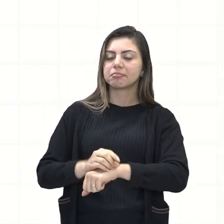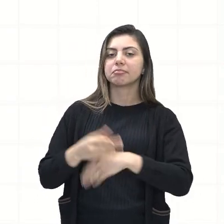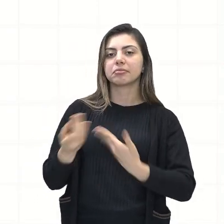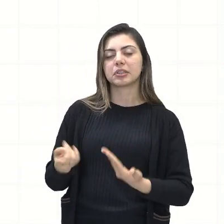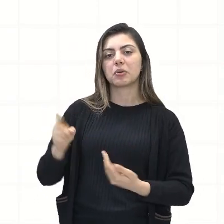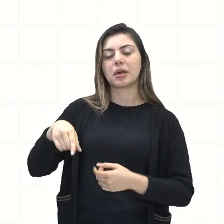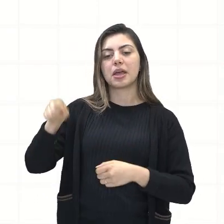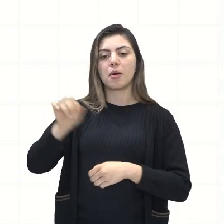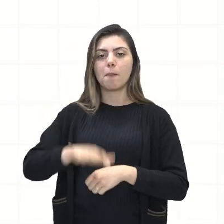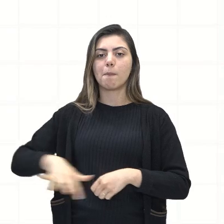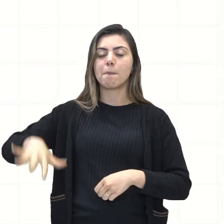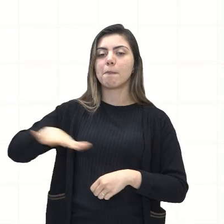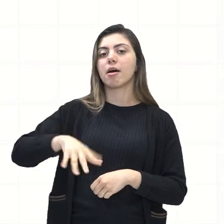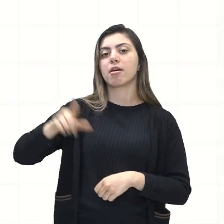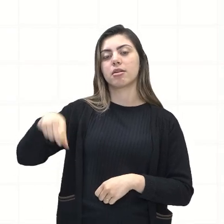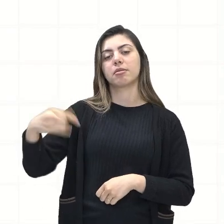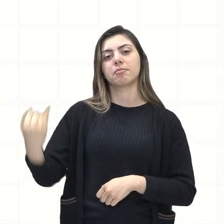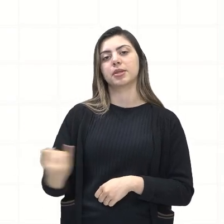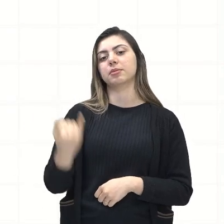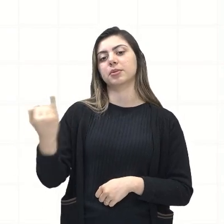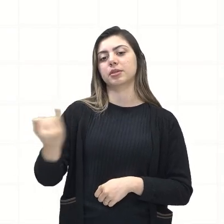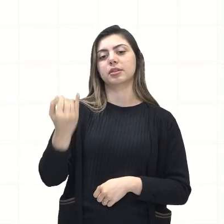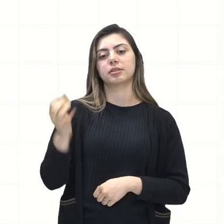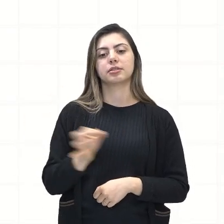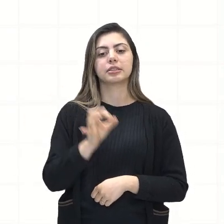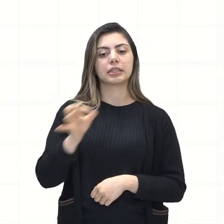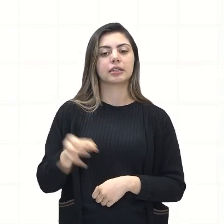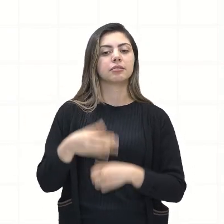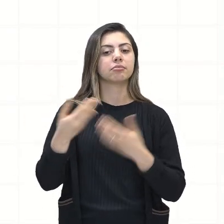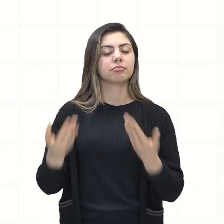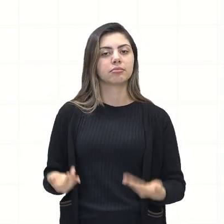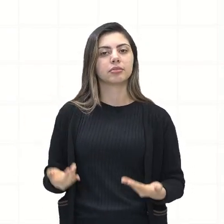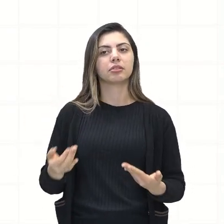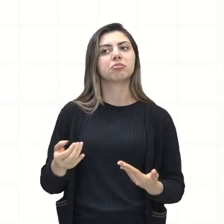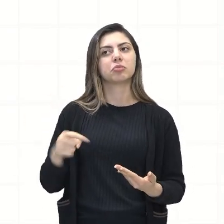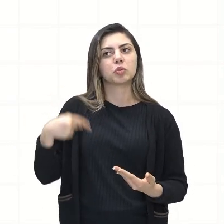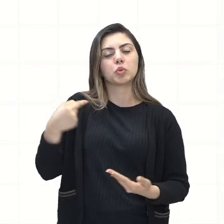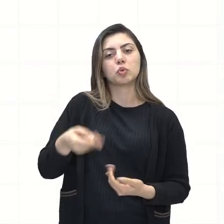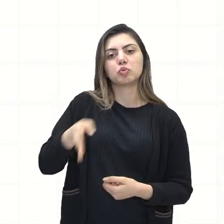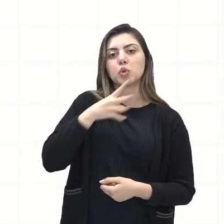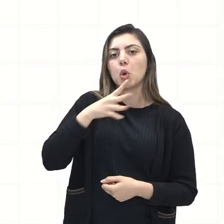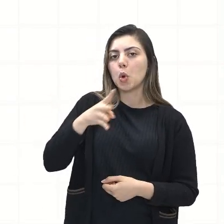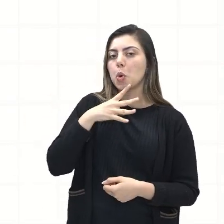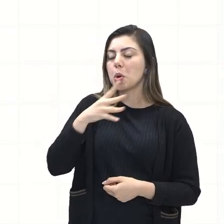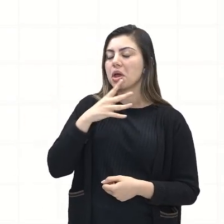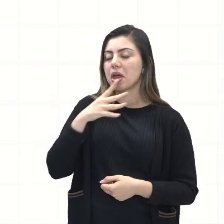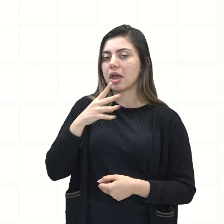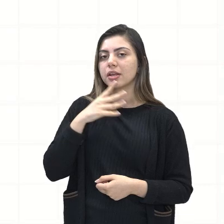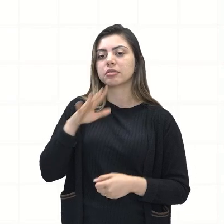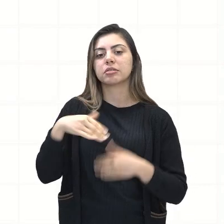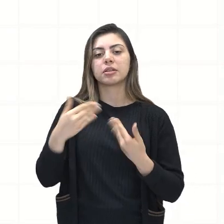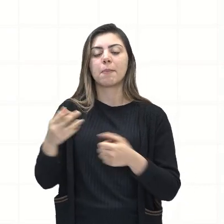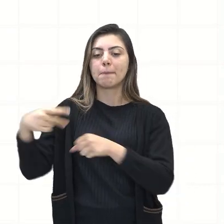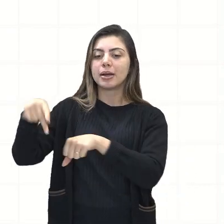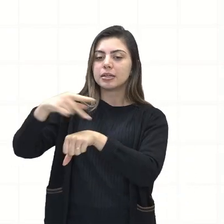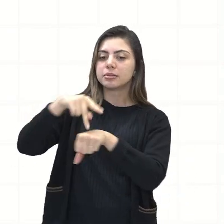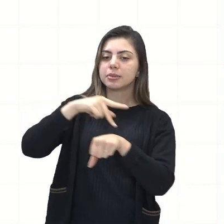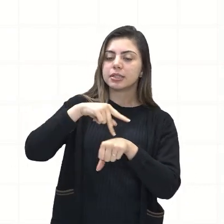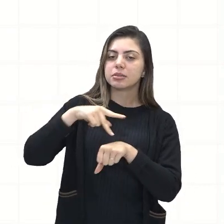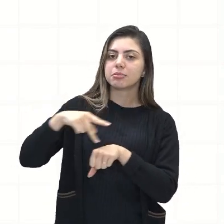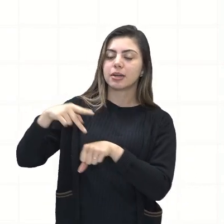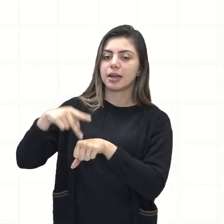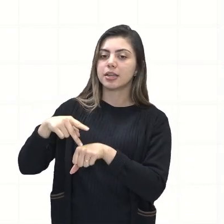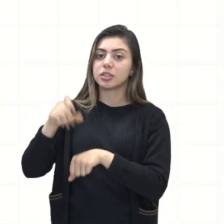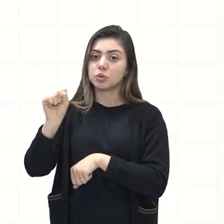área muito importante, né? É uma área que tem ali, é muito conhecida, né? E todos os países que ficam ali no